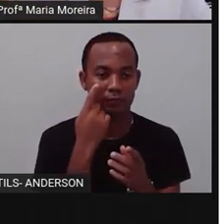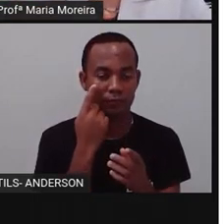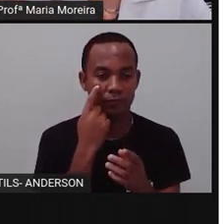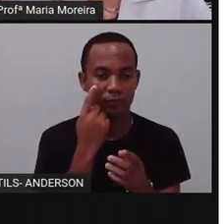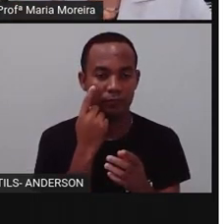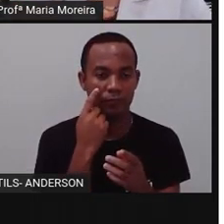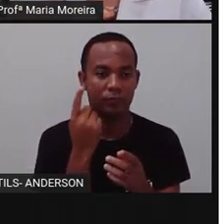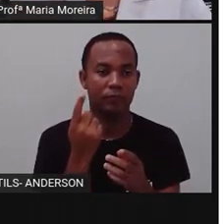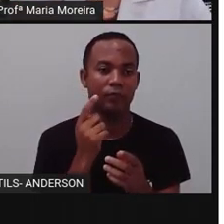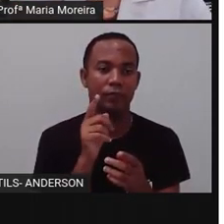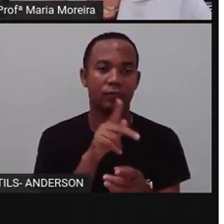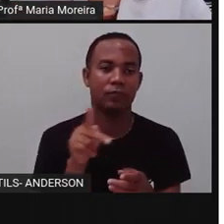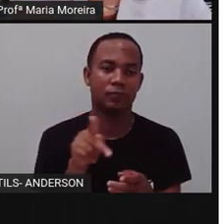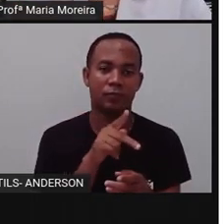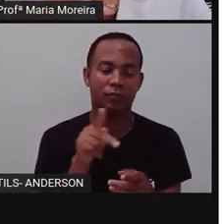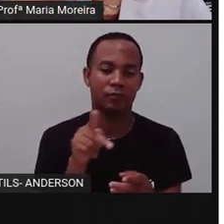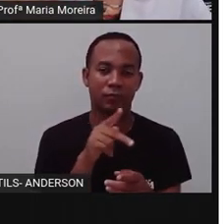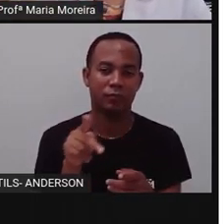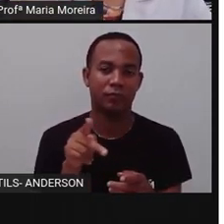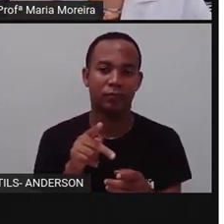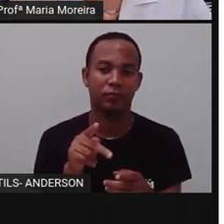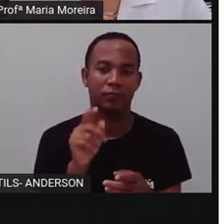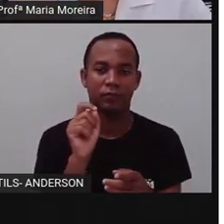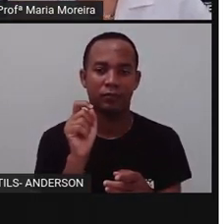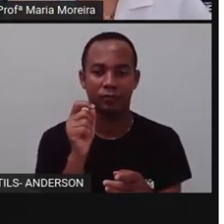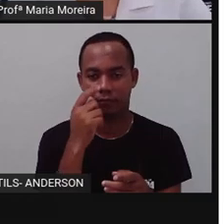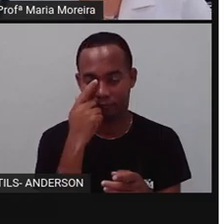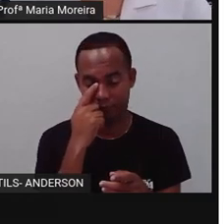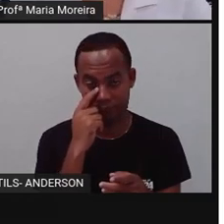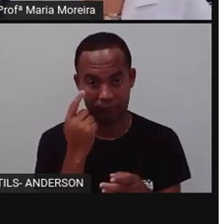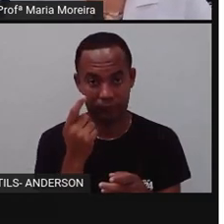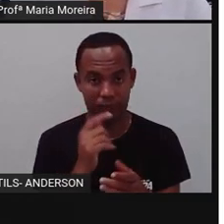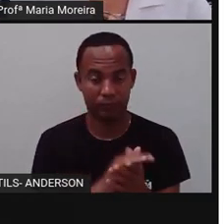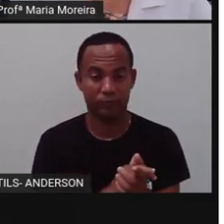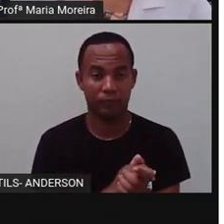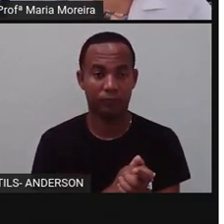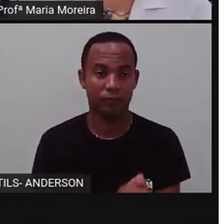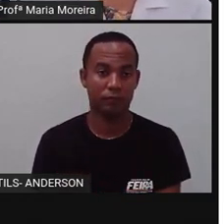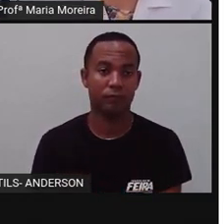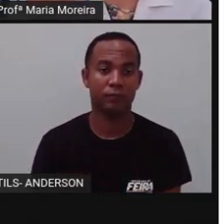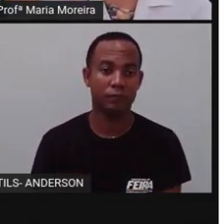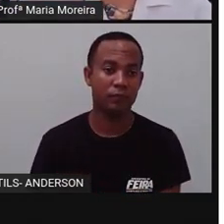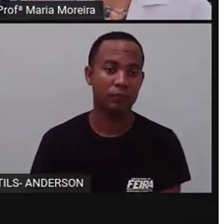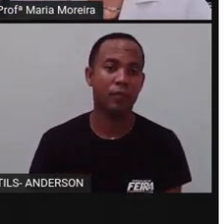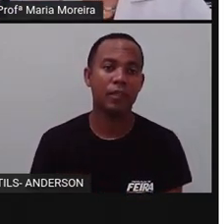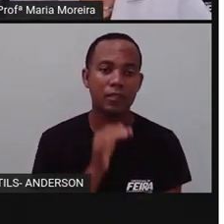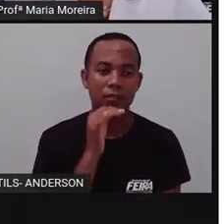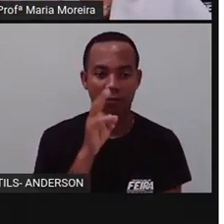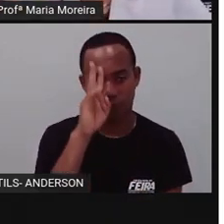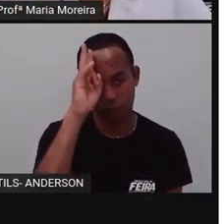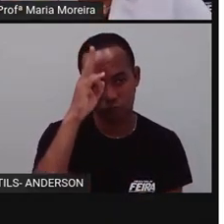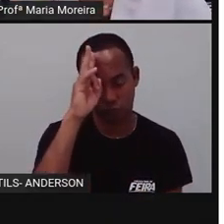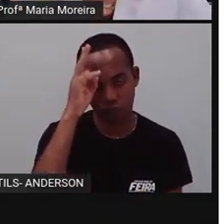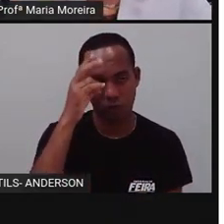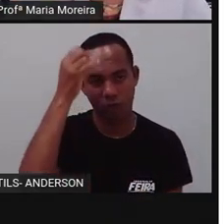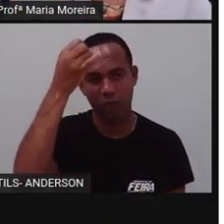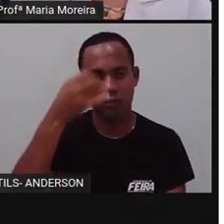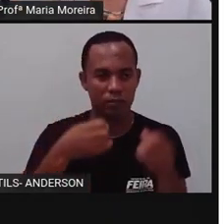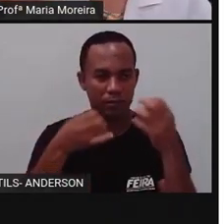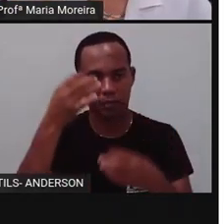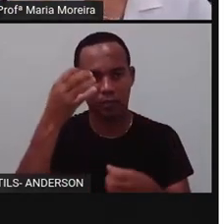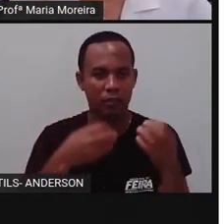a Pro exercitando vocês para as partes, na verdade, de um conto. A gente acabou de ouvir aqui a contação de um